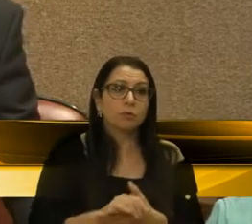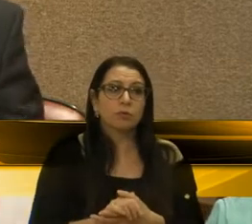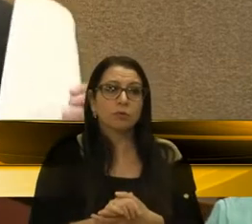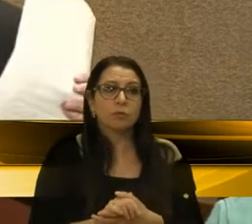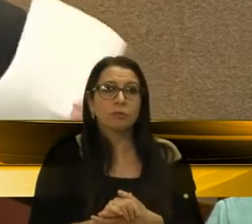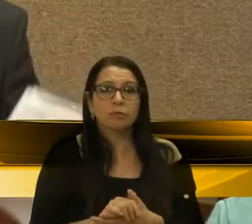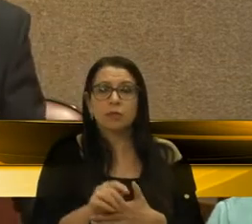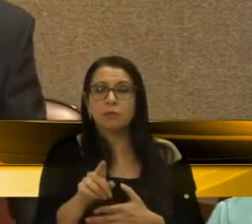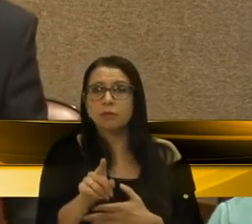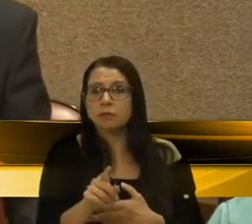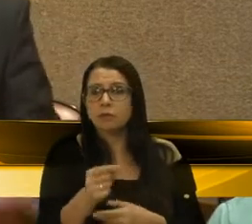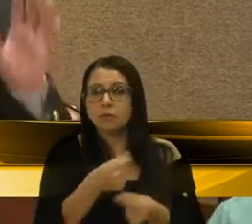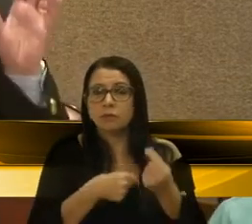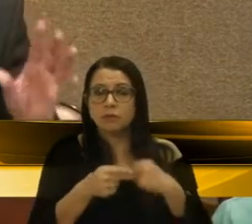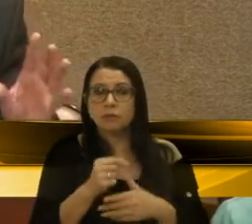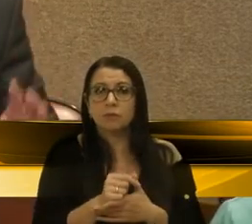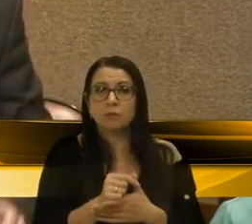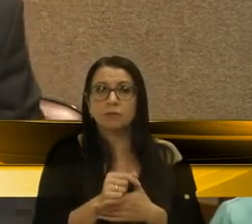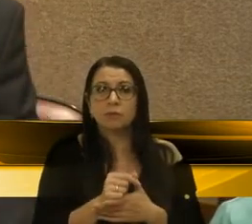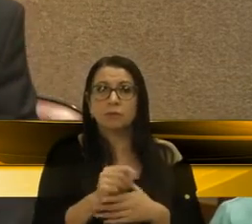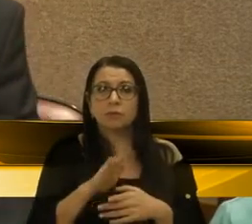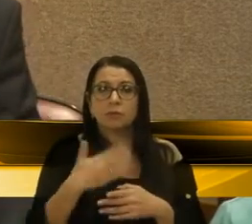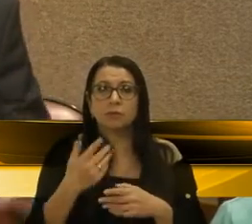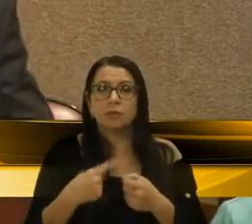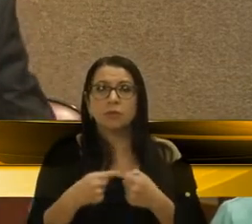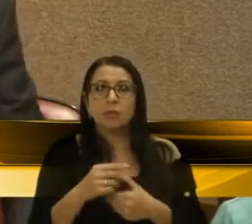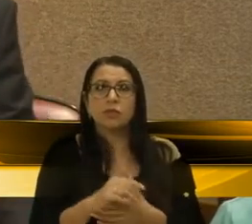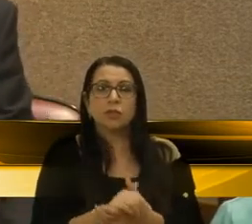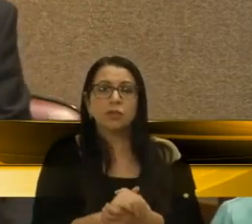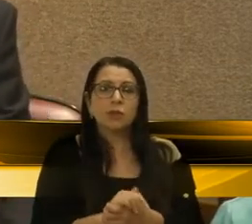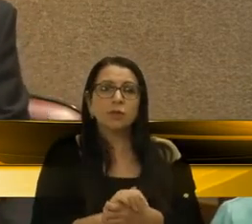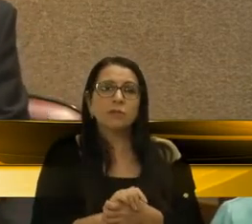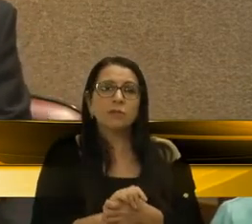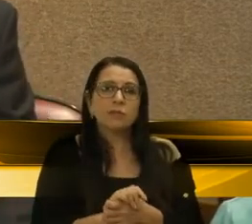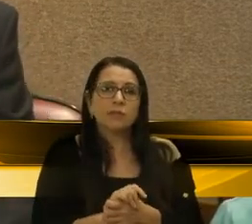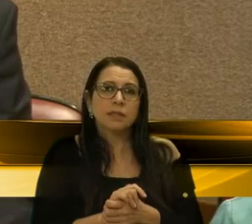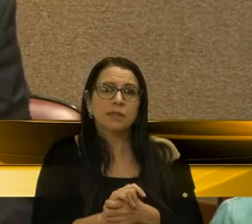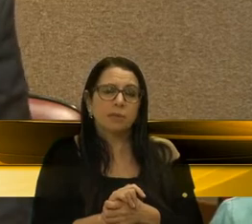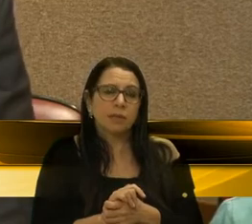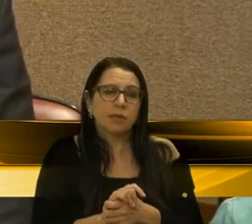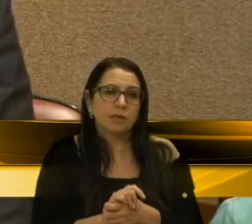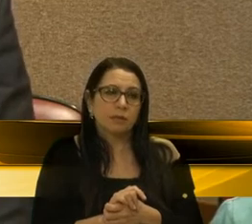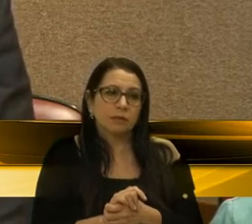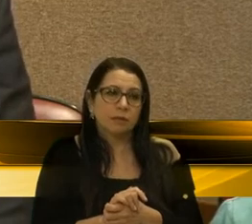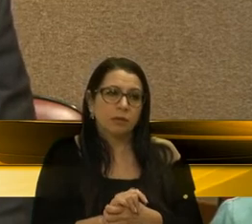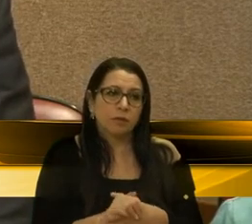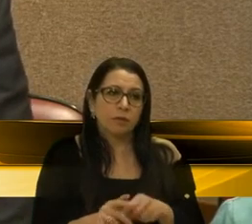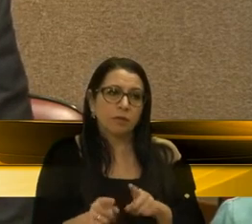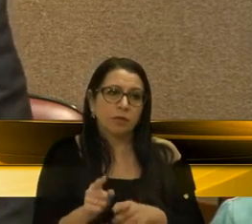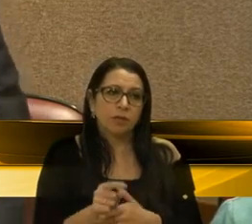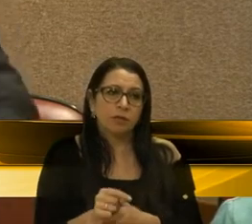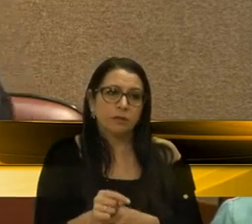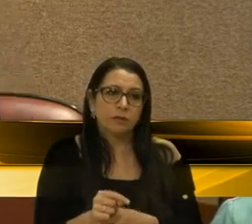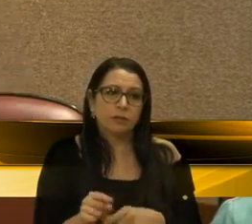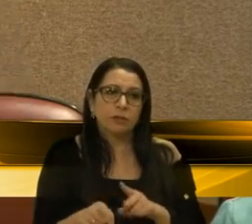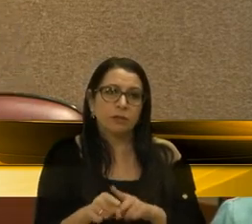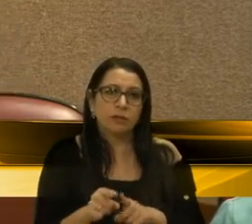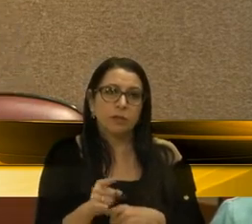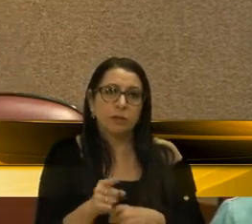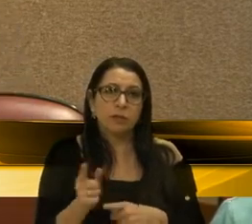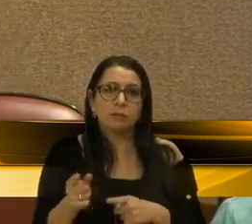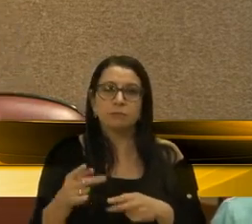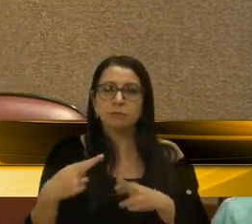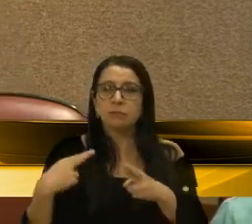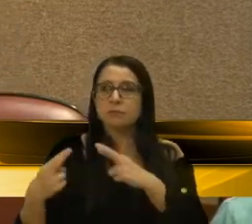retornos, economicamente, além dos institucionais, que Vossa Excelência aqui colocou, para Caxias do Sul. E também em relação